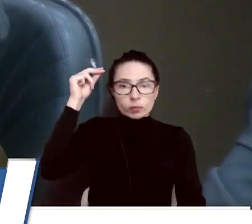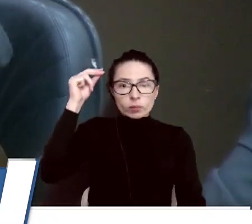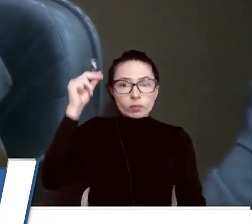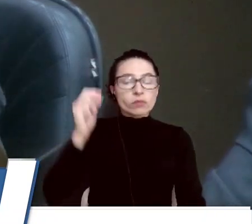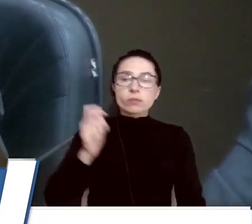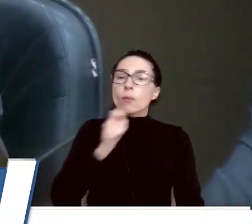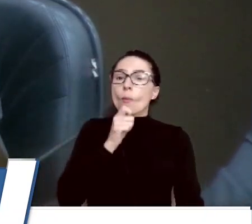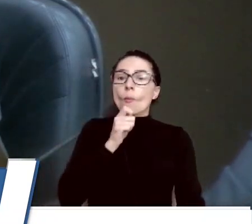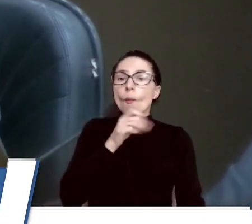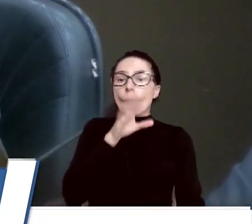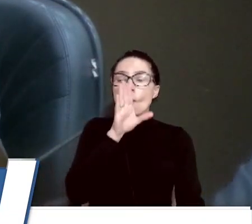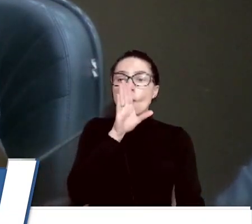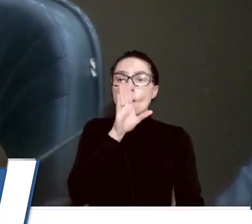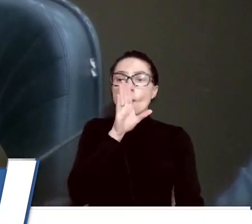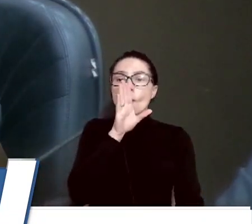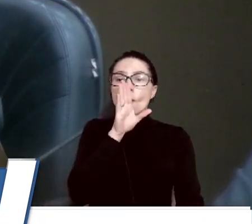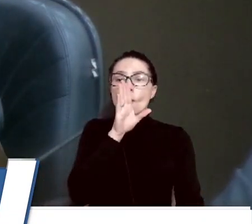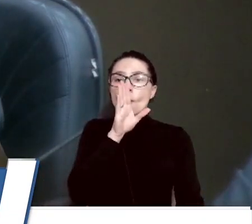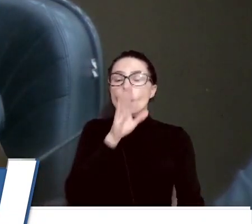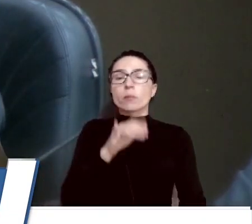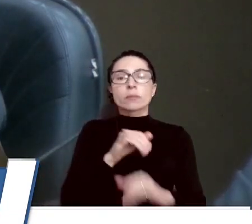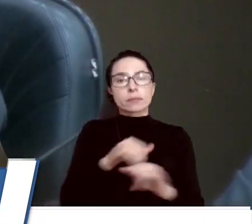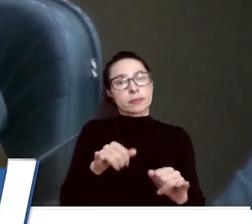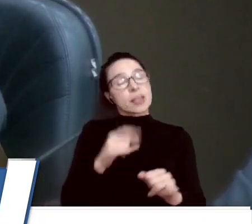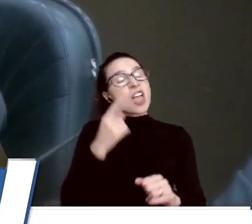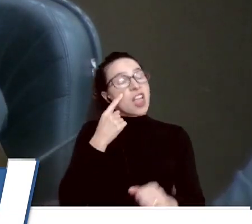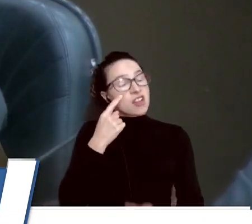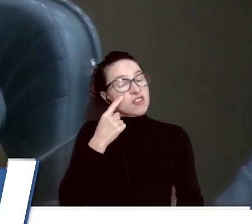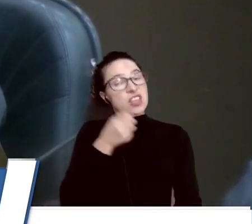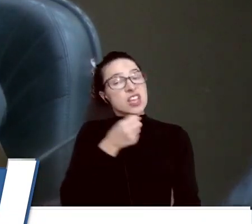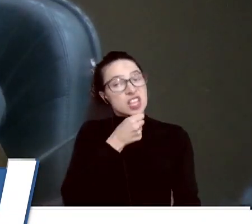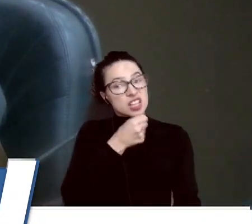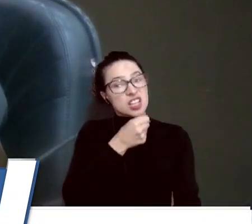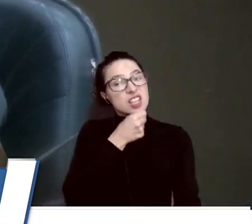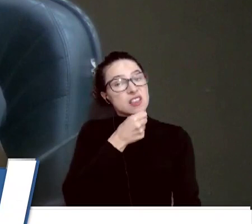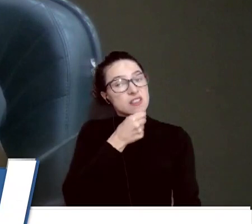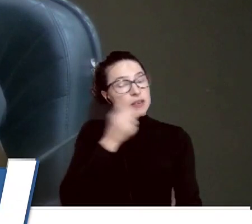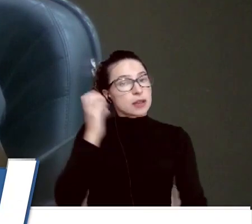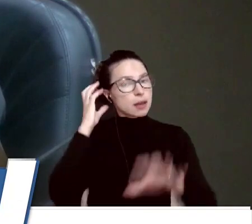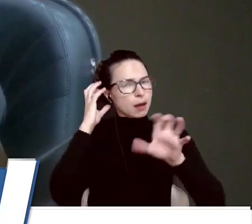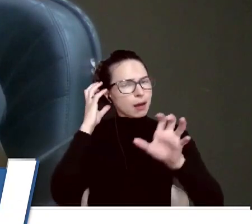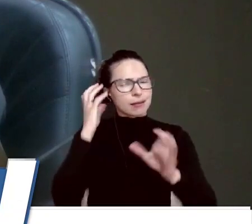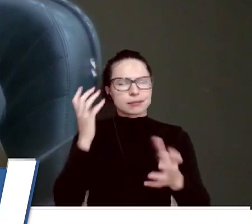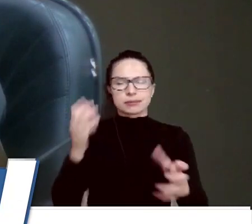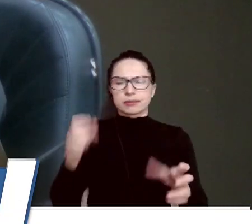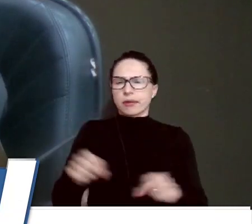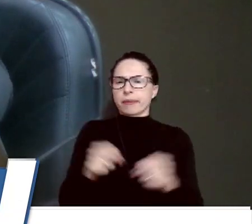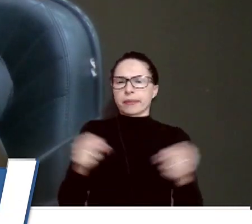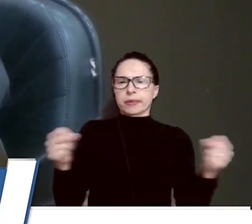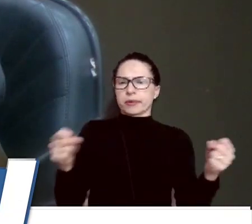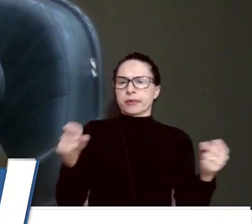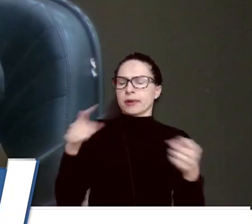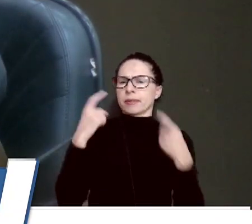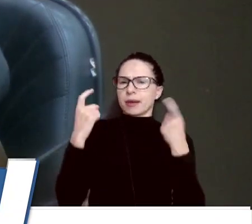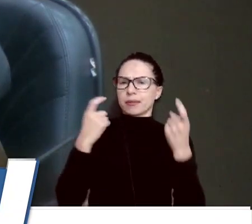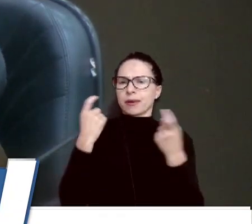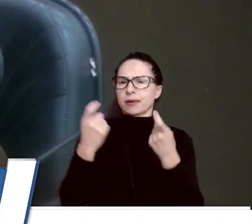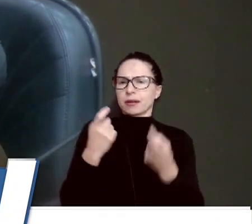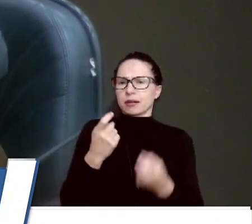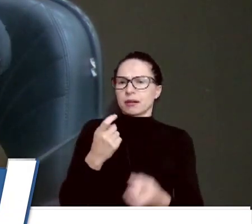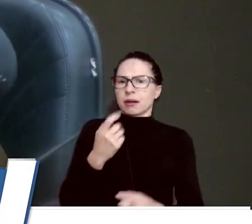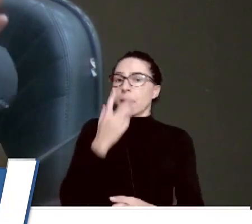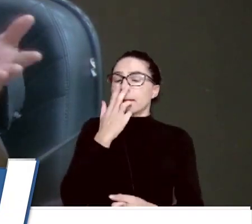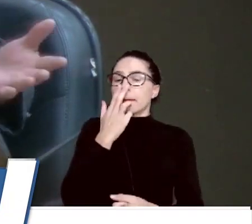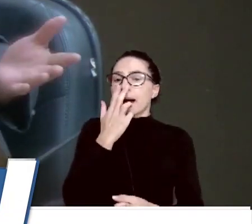se manifestou. Eu vi a entrevista dele na difusora, que eu achei um absurdo as preocupações dele. Até parece que ele está querendo